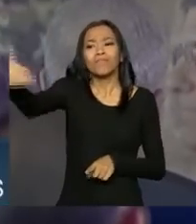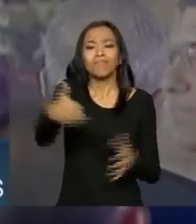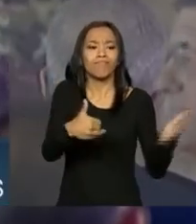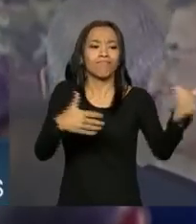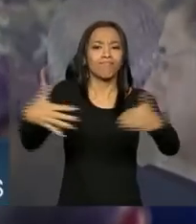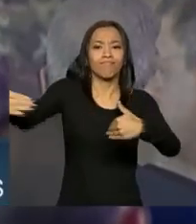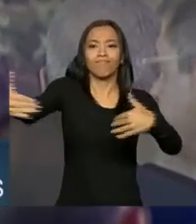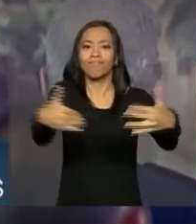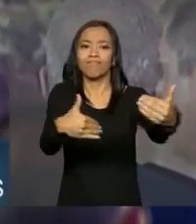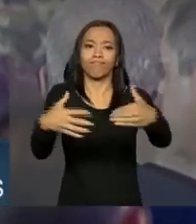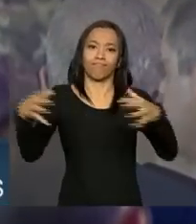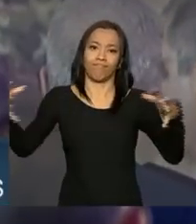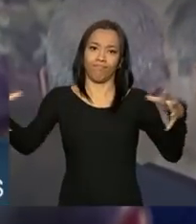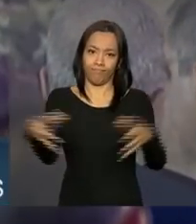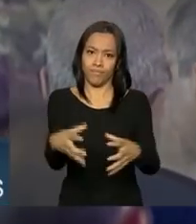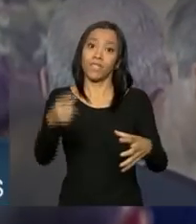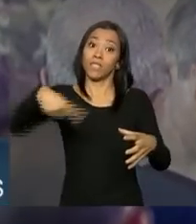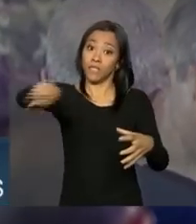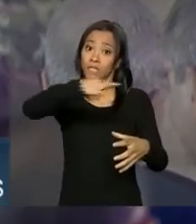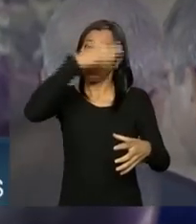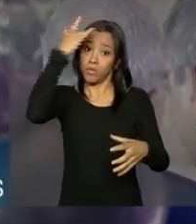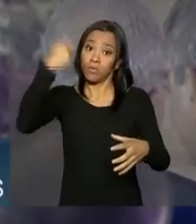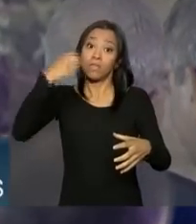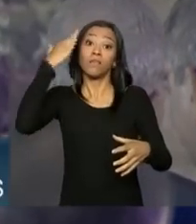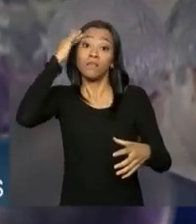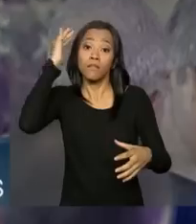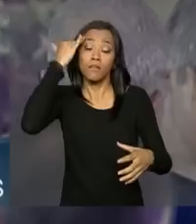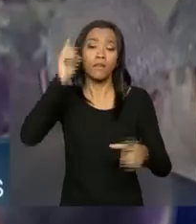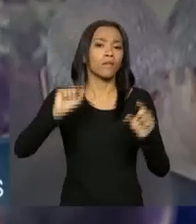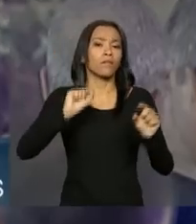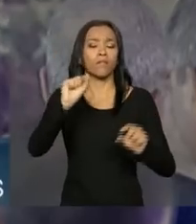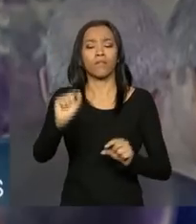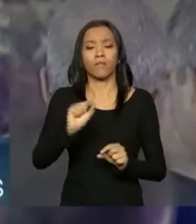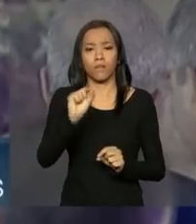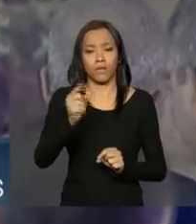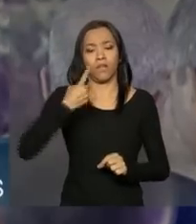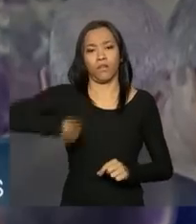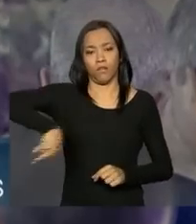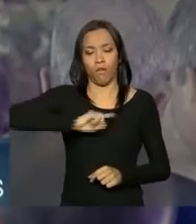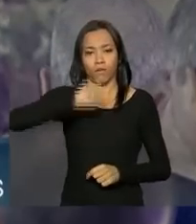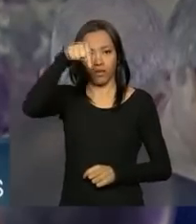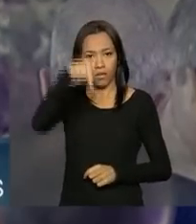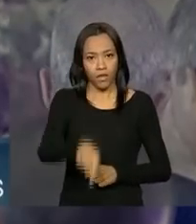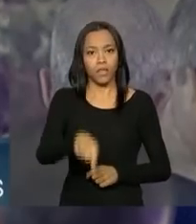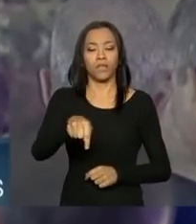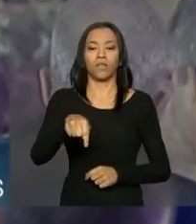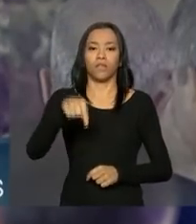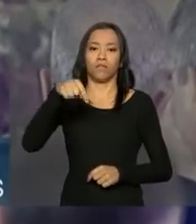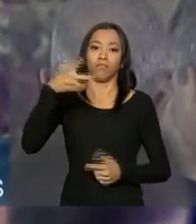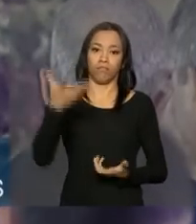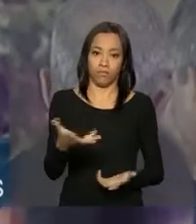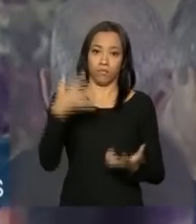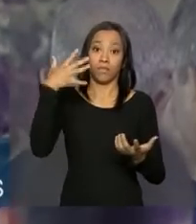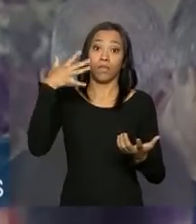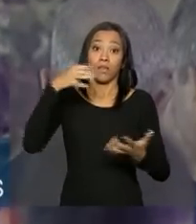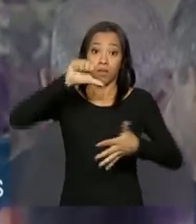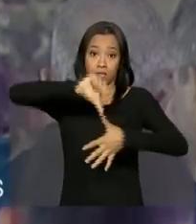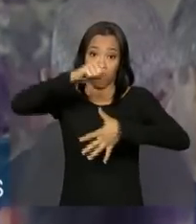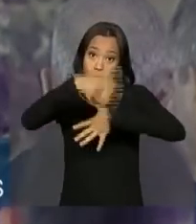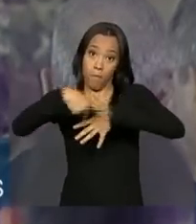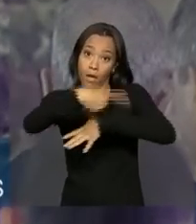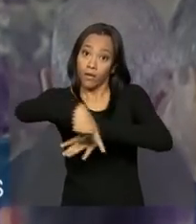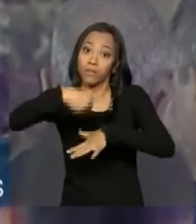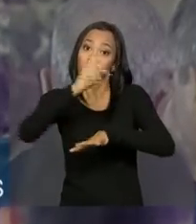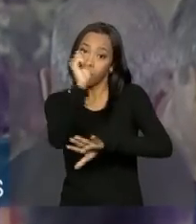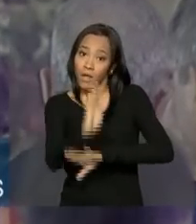aqueles que têm de entender por que nós, aqui nesta região do mundo, nos mantemos